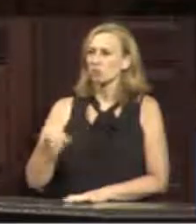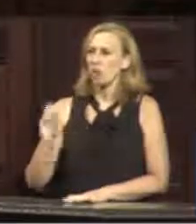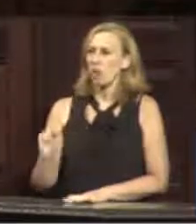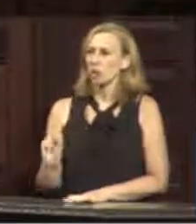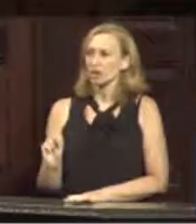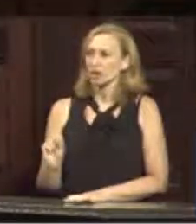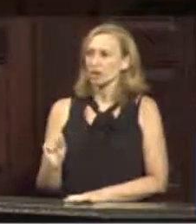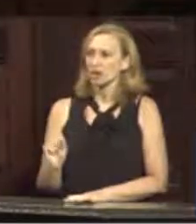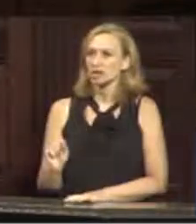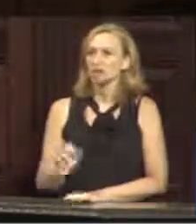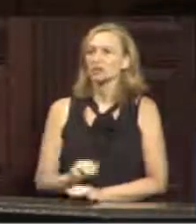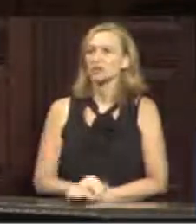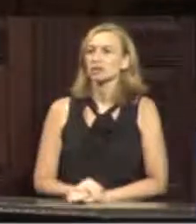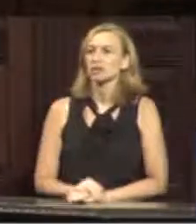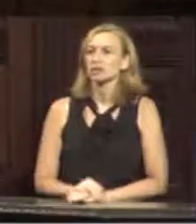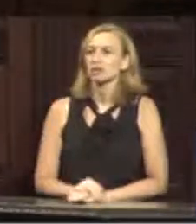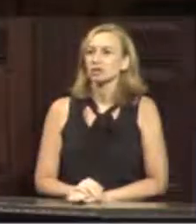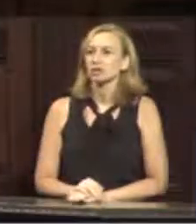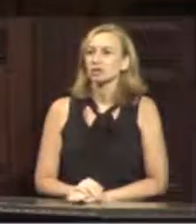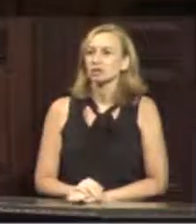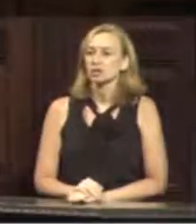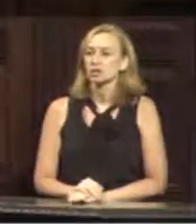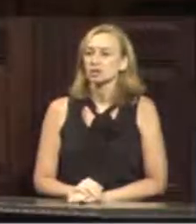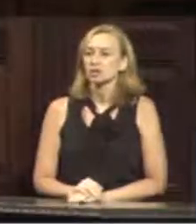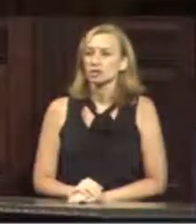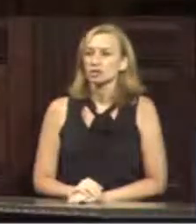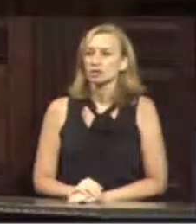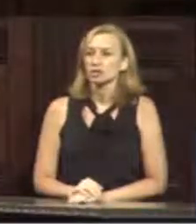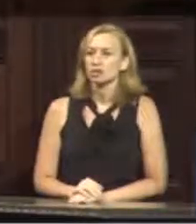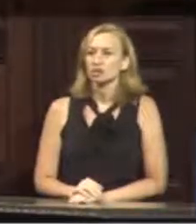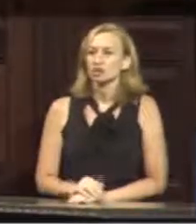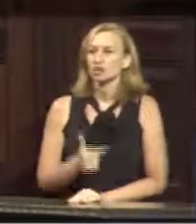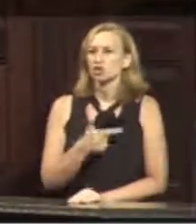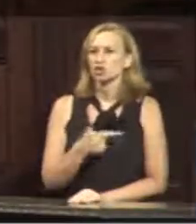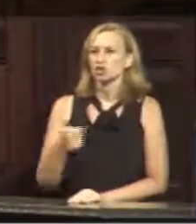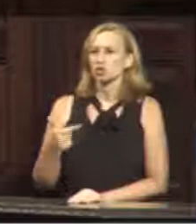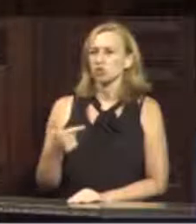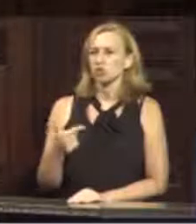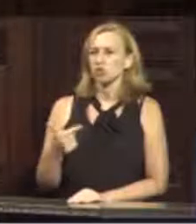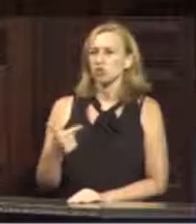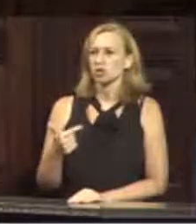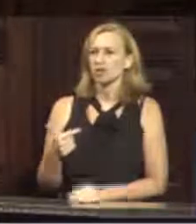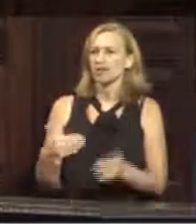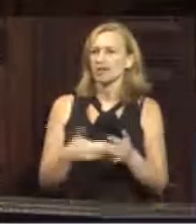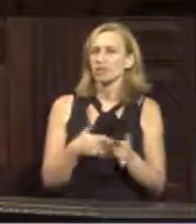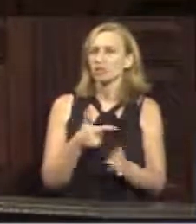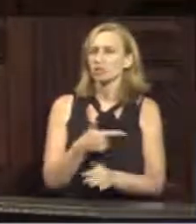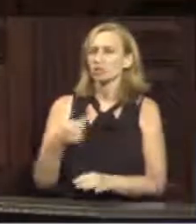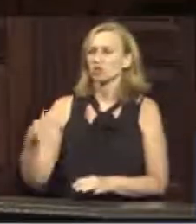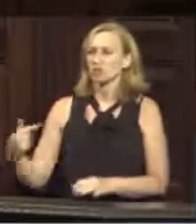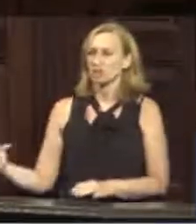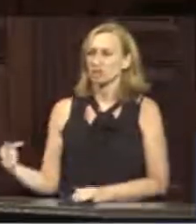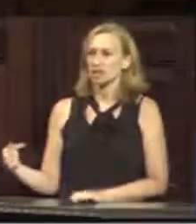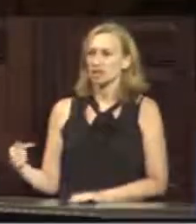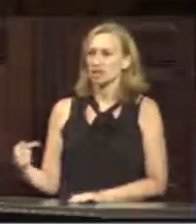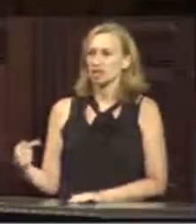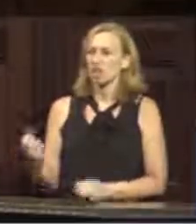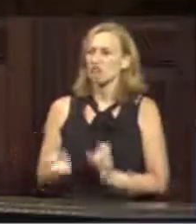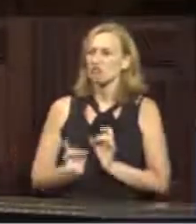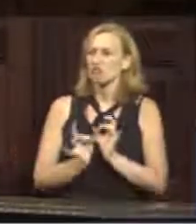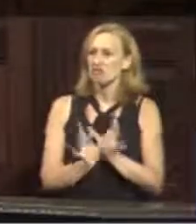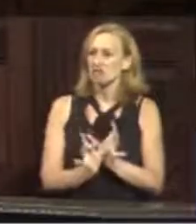reais. Quando a Petrobras, de 2012 a 2017,